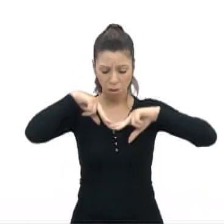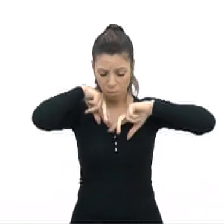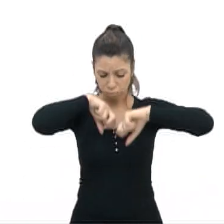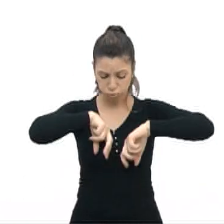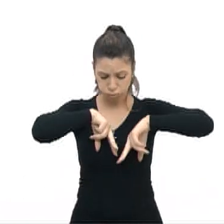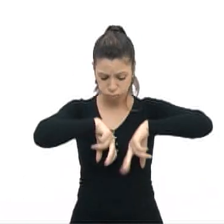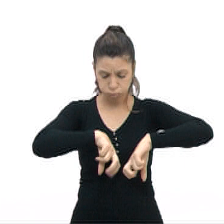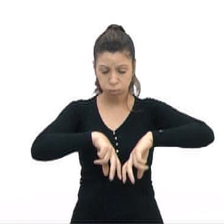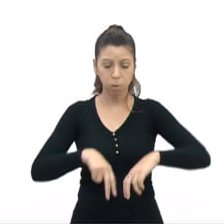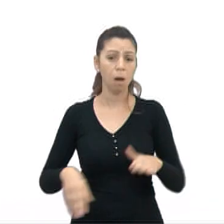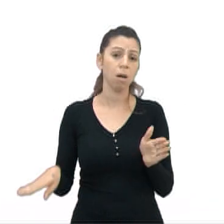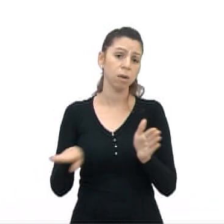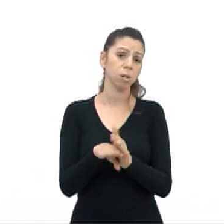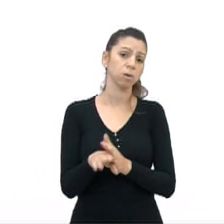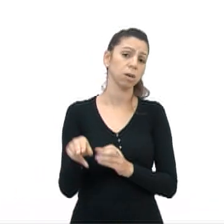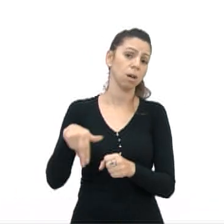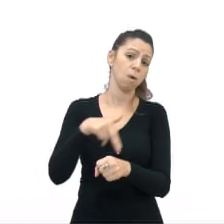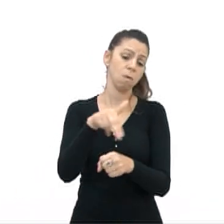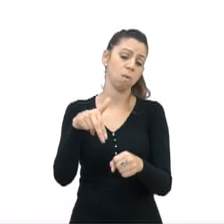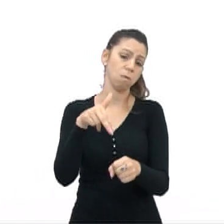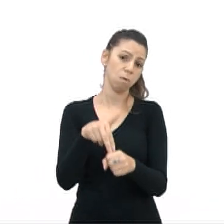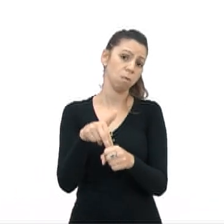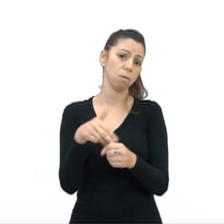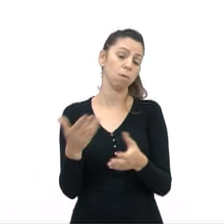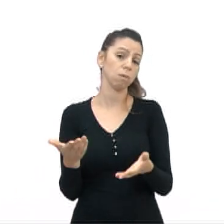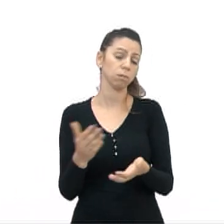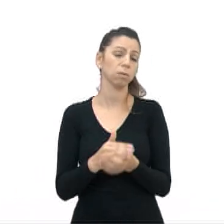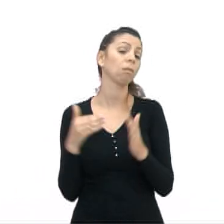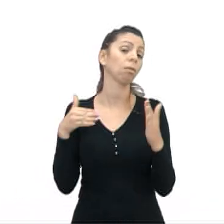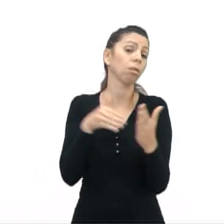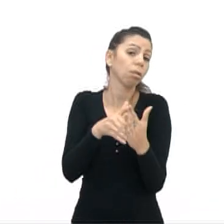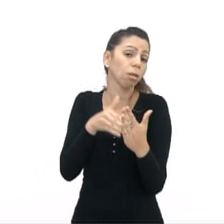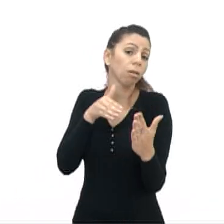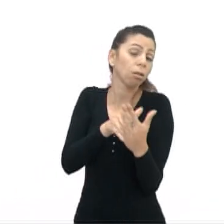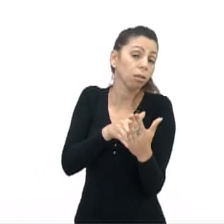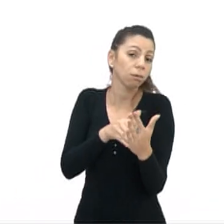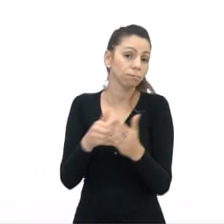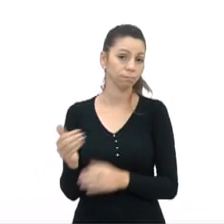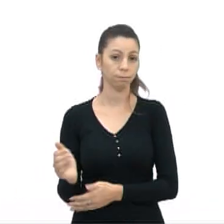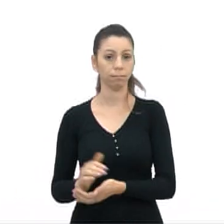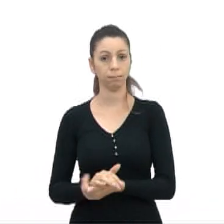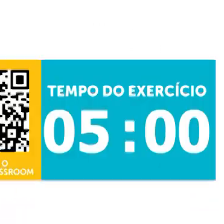que impede de eu ter uma facilidade ao centro da Terra? Vamos lá?